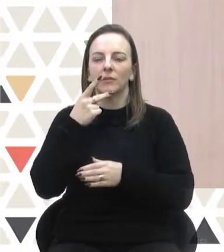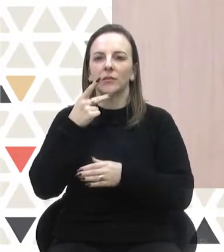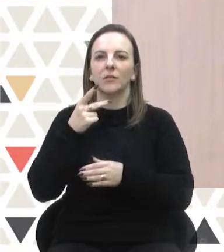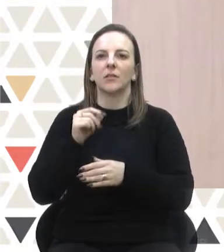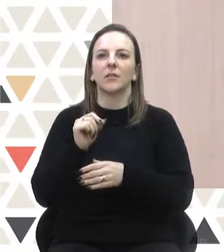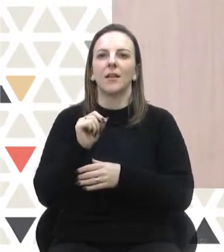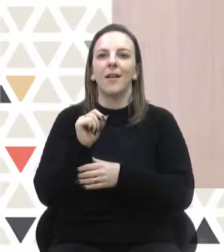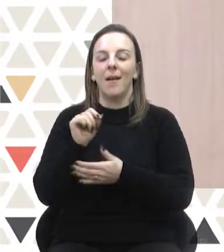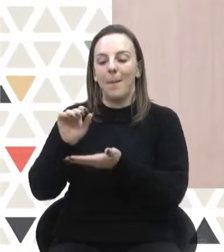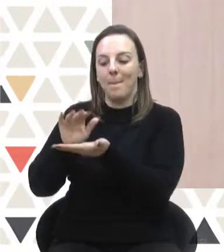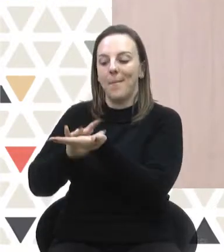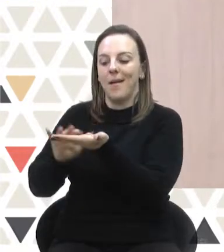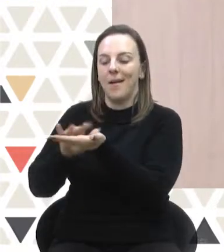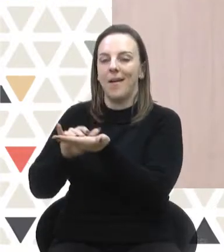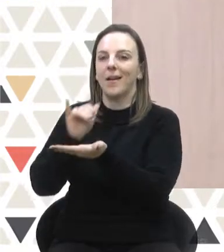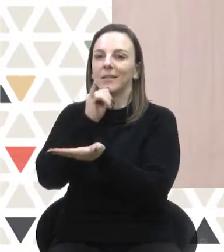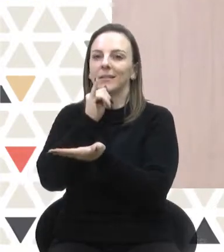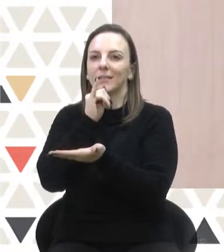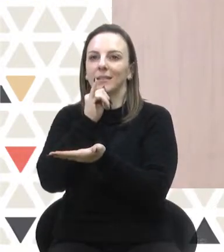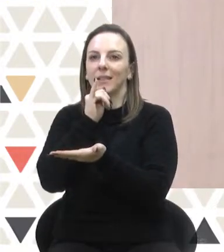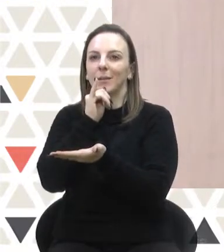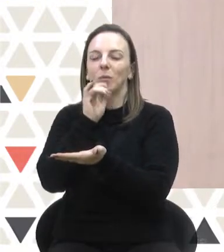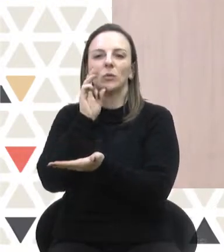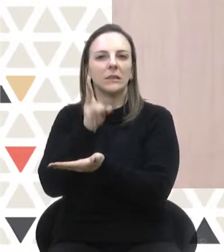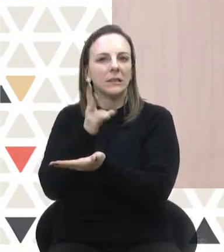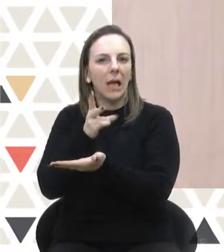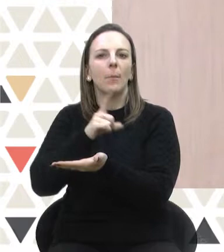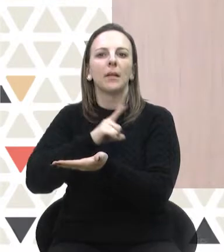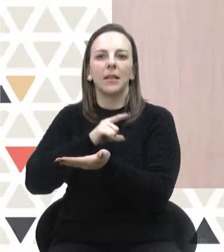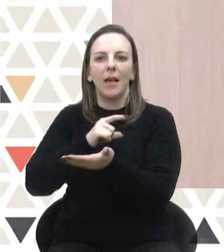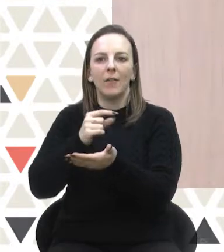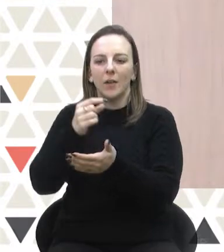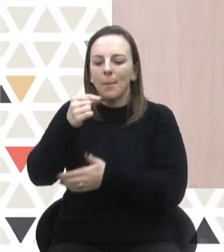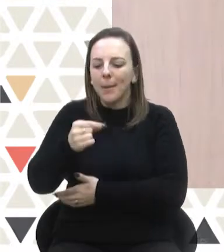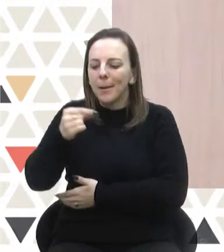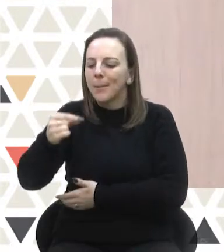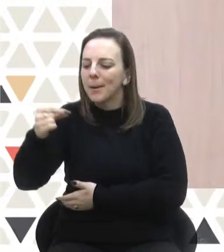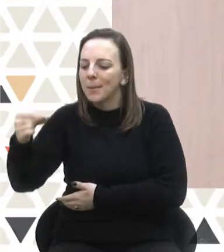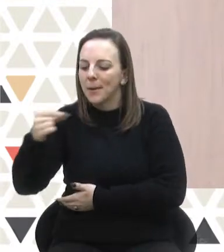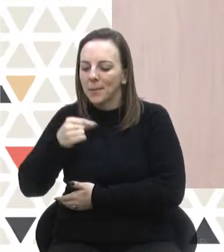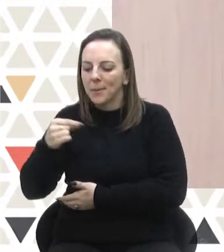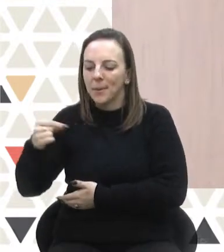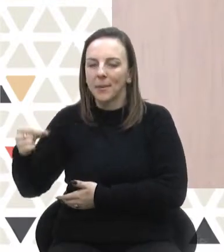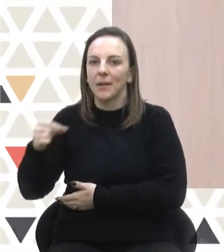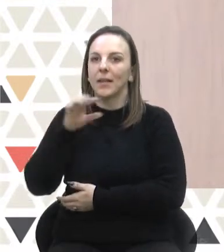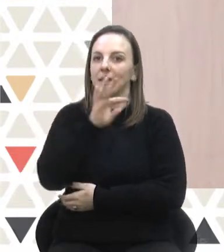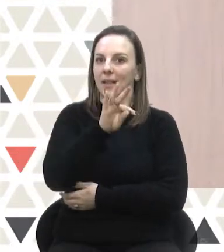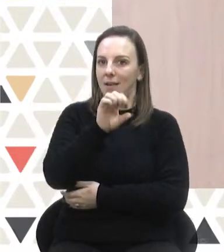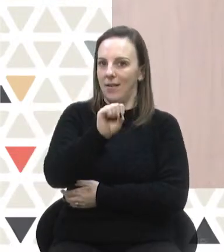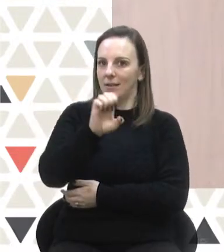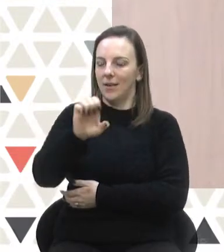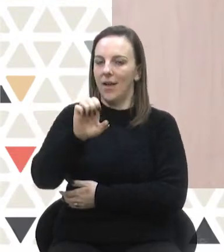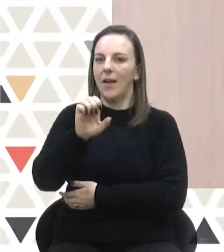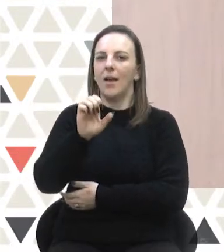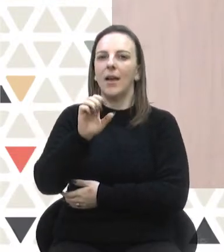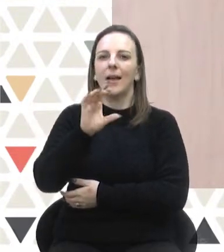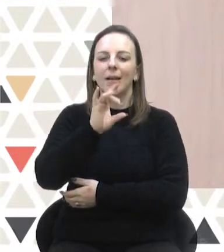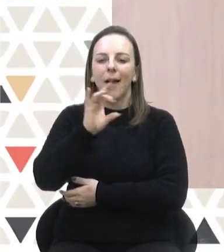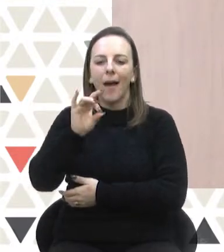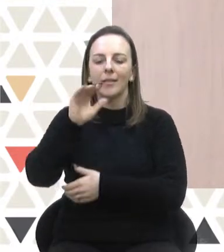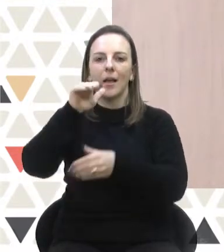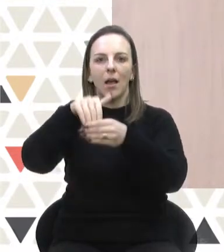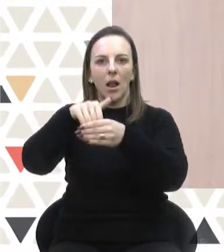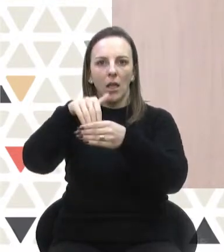Braille, por exemplo, sempre esteve disponível nas teclas. O TSE tem se aprimorado a cada nova